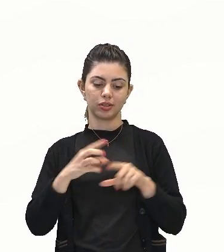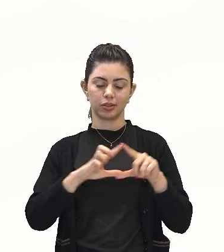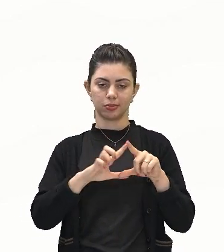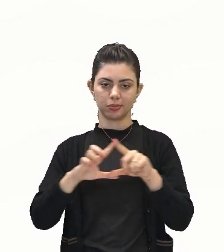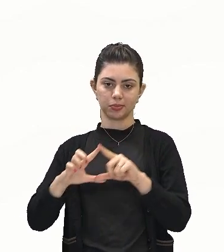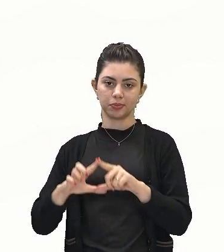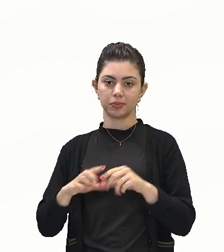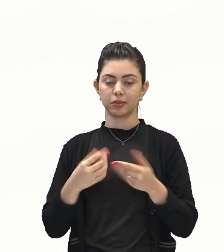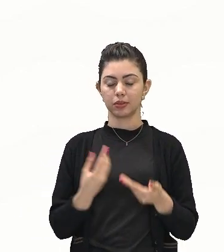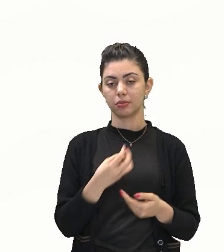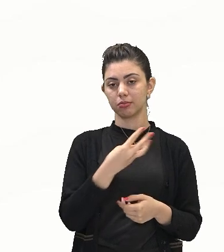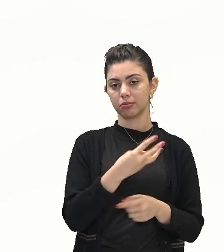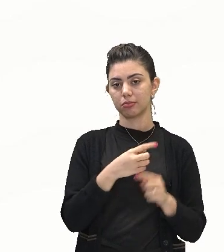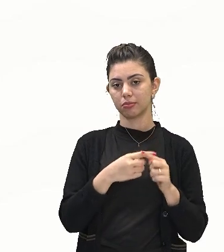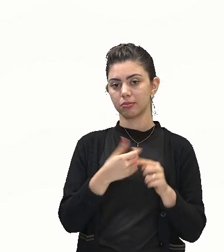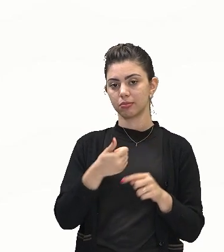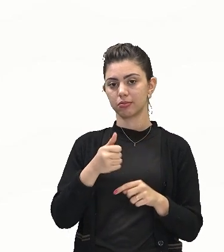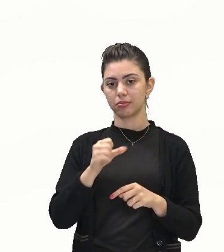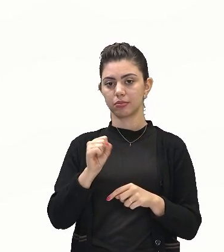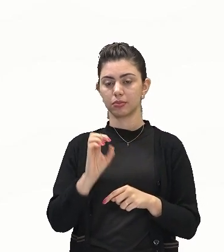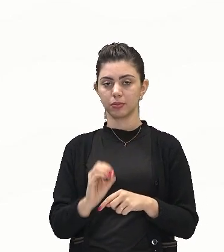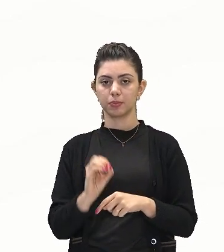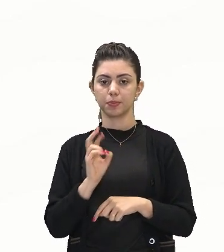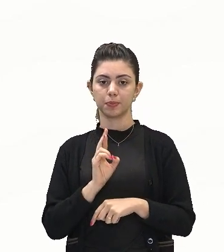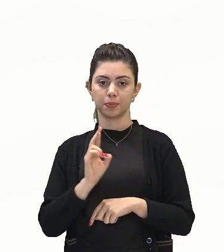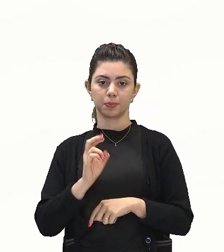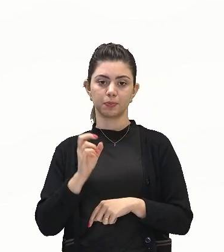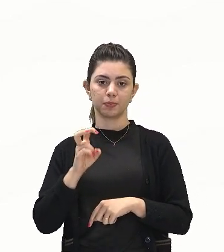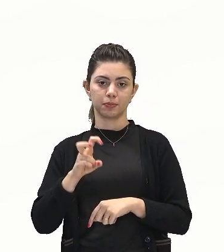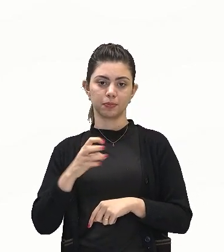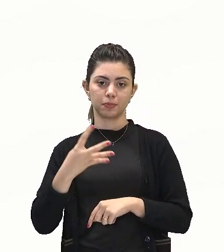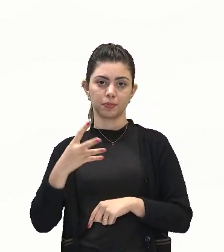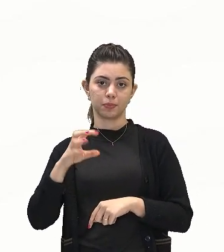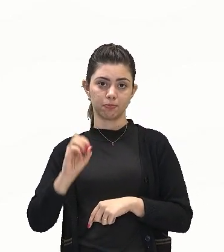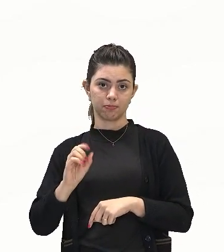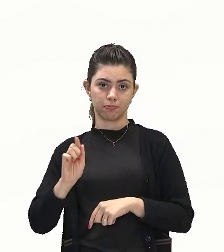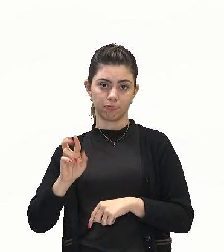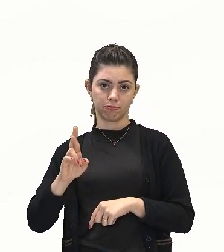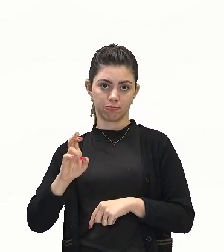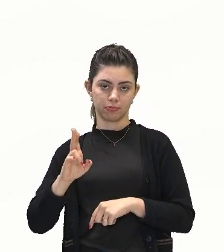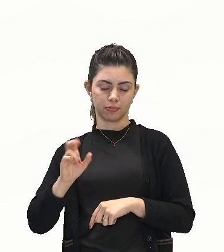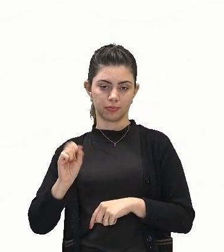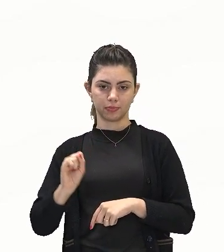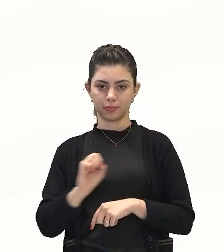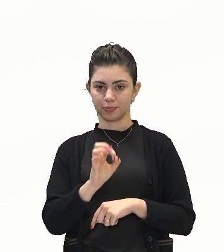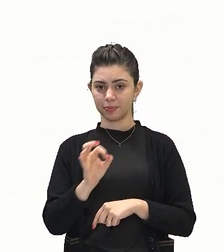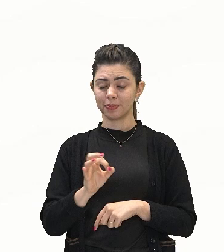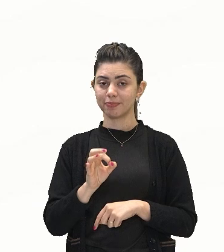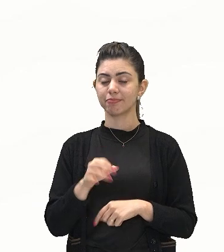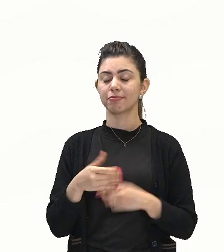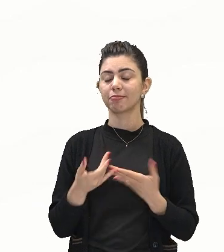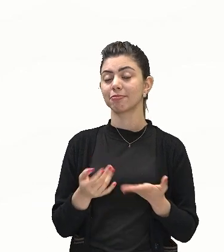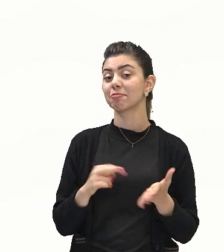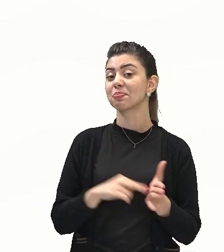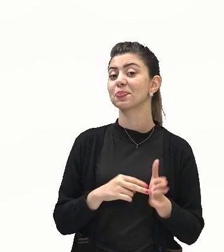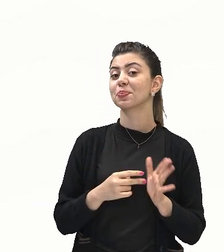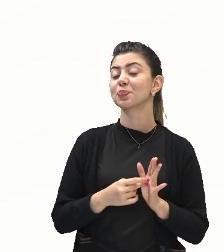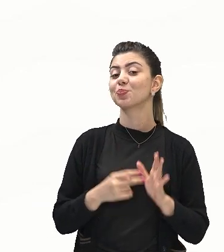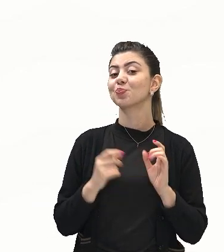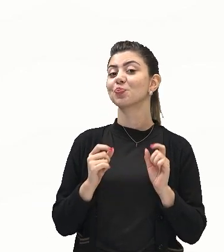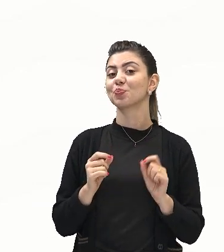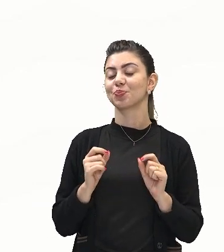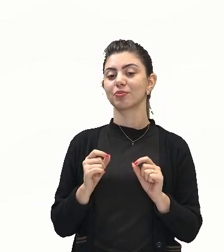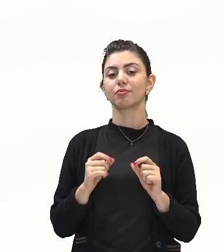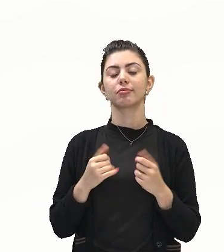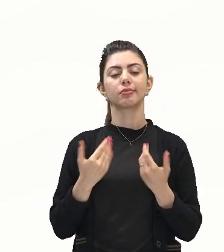vezes 180, eu vou ter um total de 540 graus. O que significa isso?